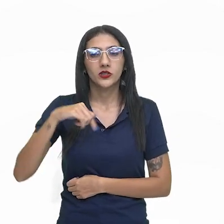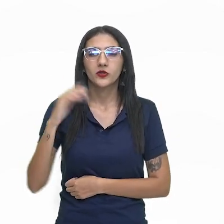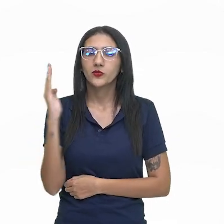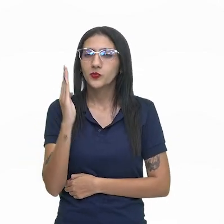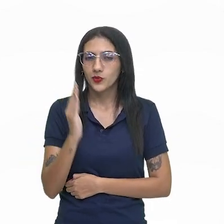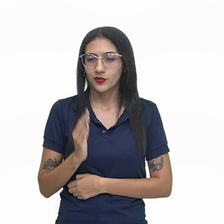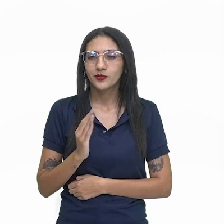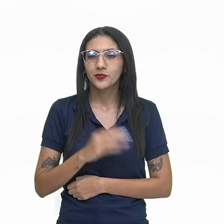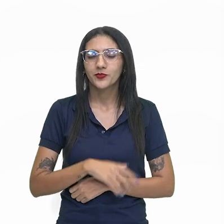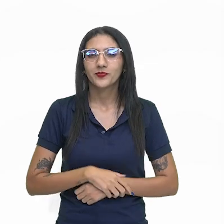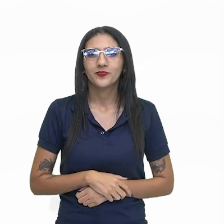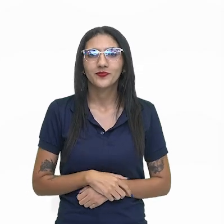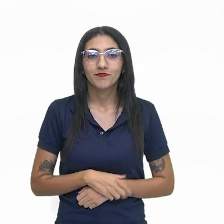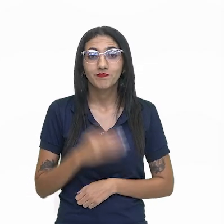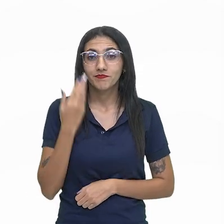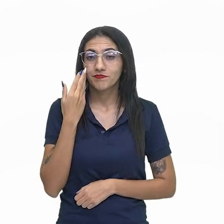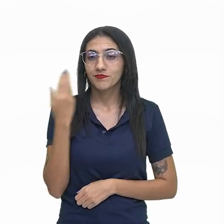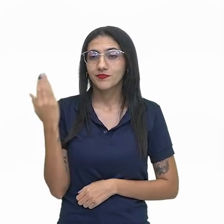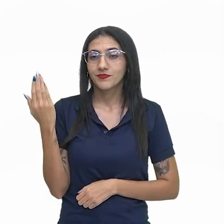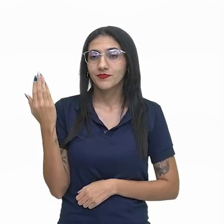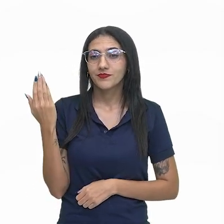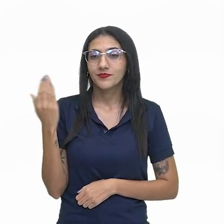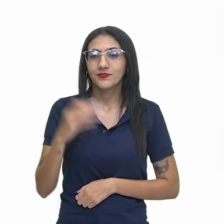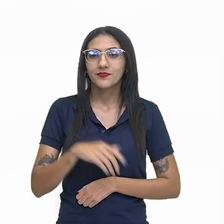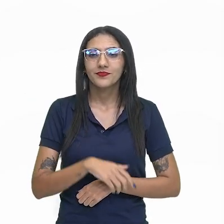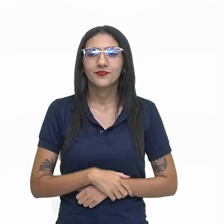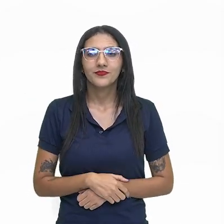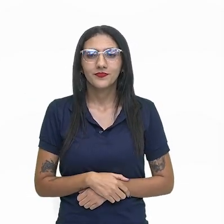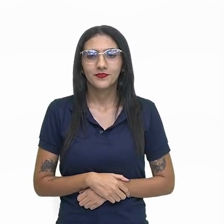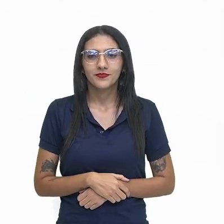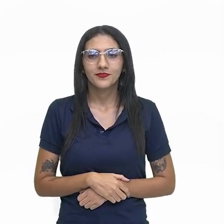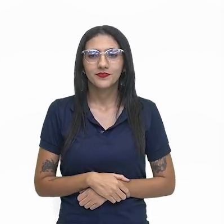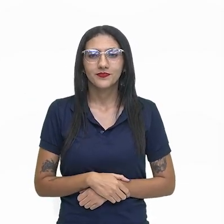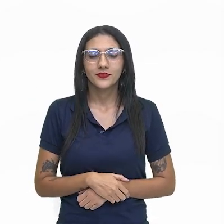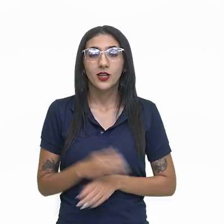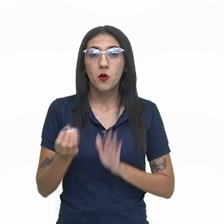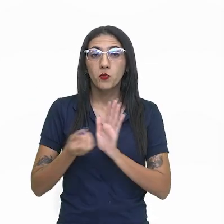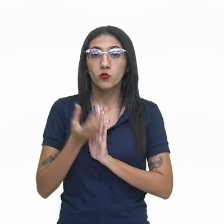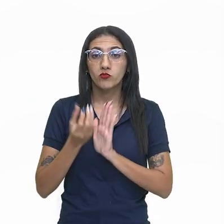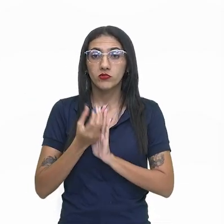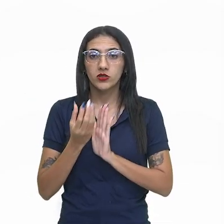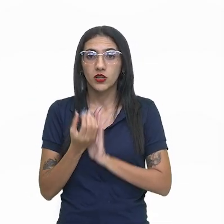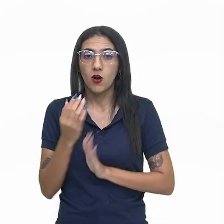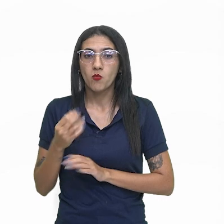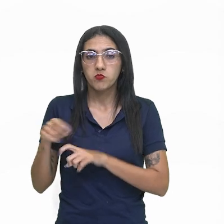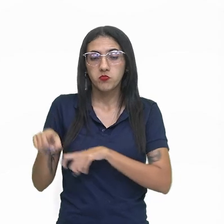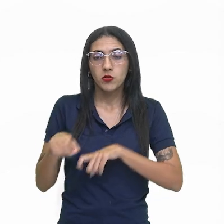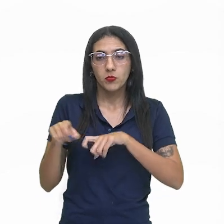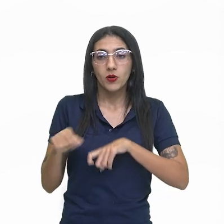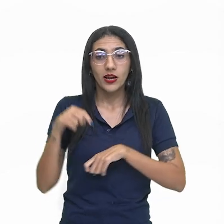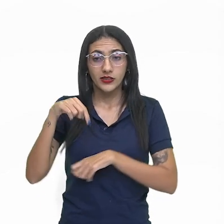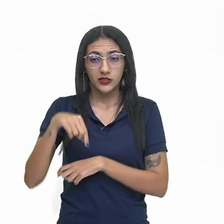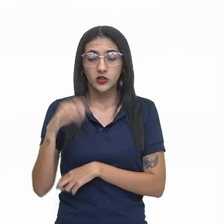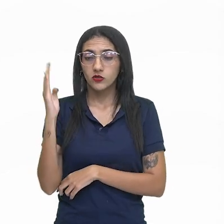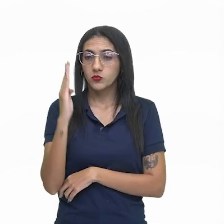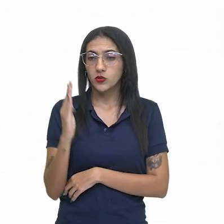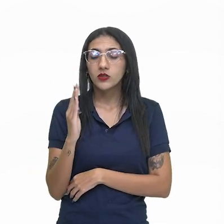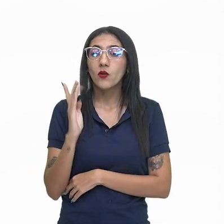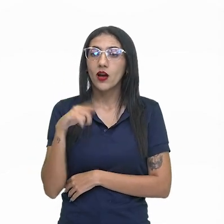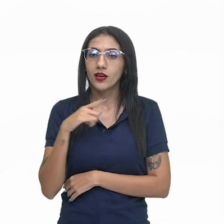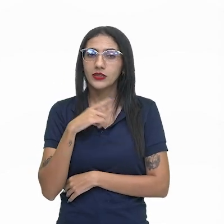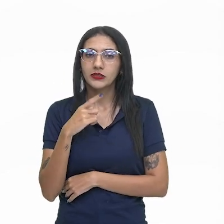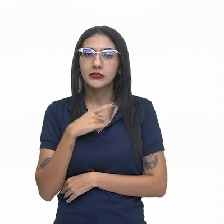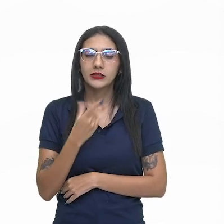como a gente vai ver na próxima tela, né? A gente vê aí que a produção agrícola do Brasil, como ela é hoje, ela é reflexo